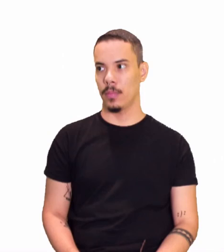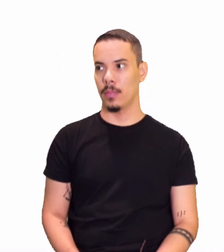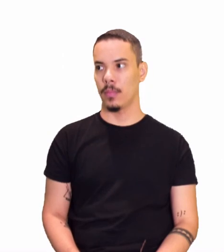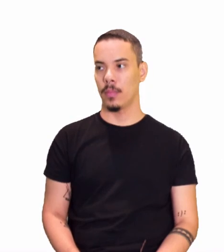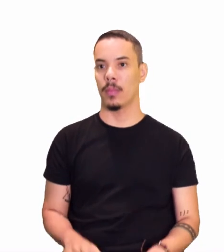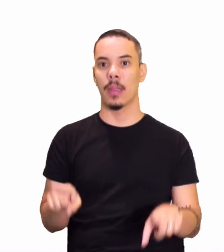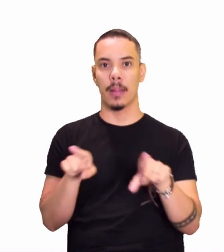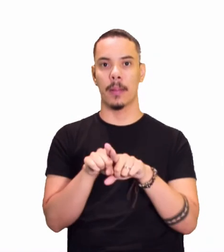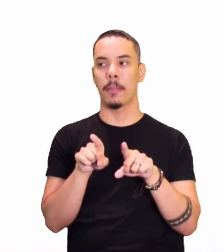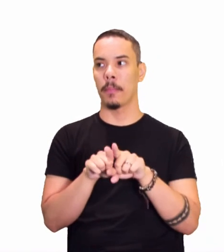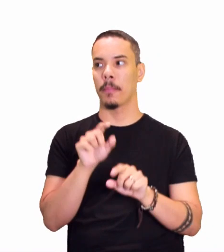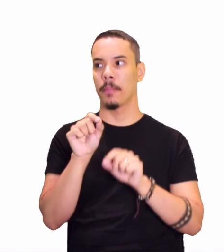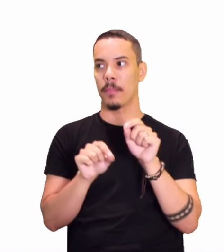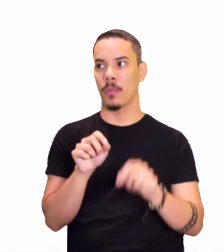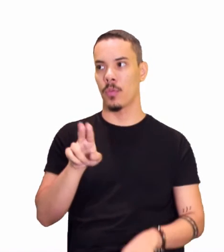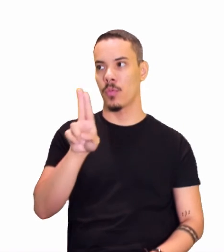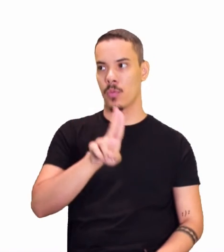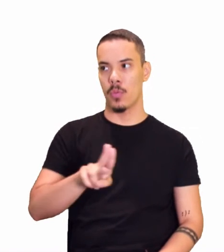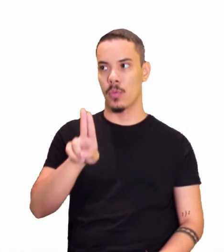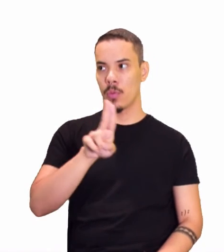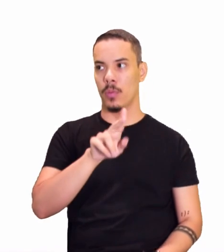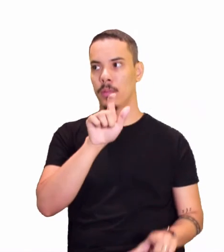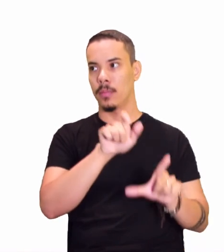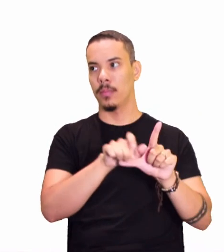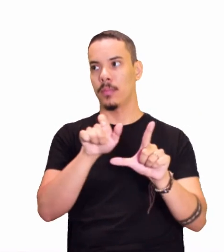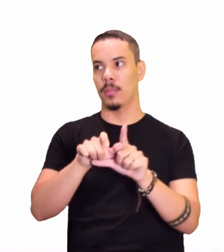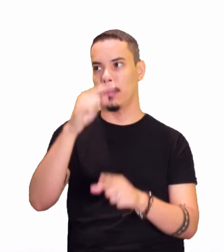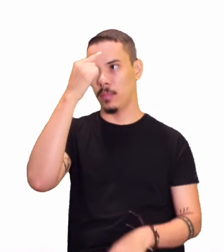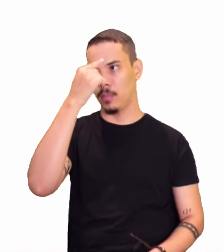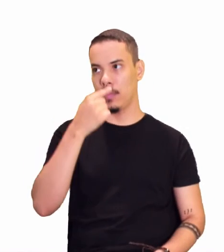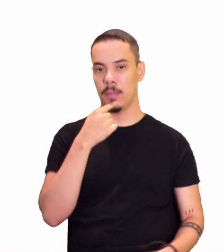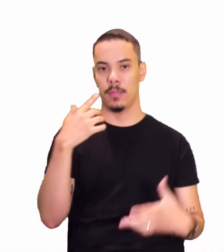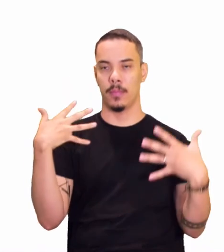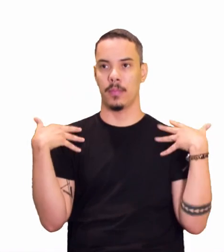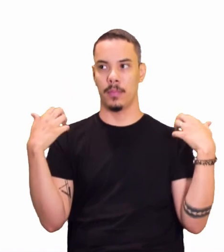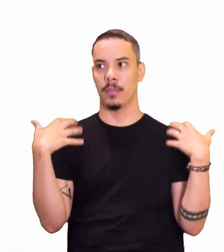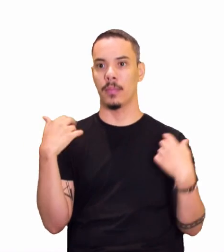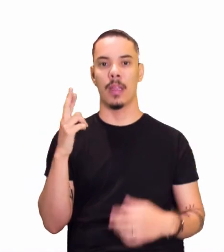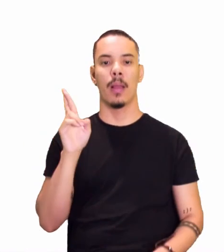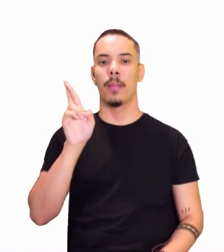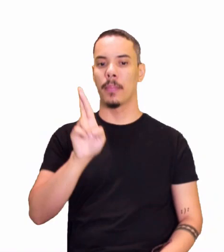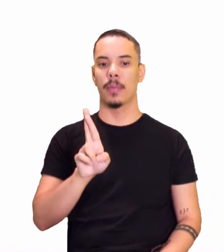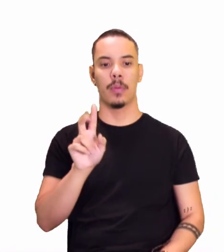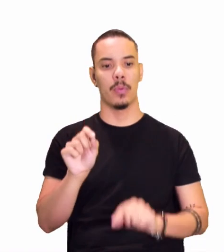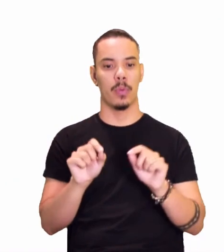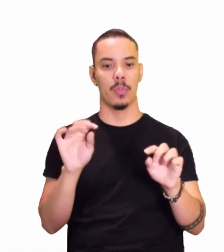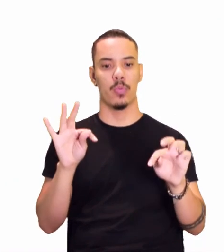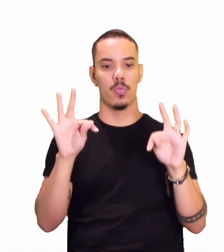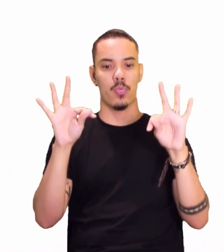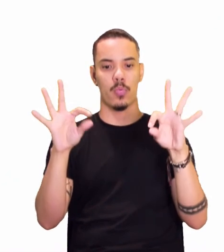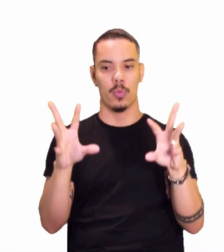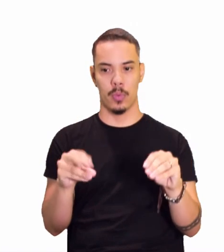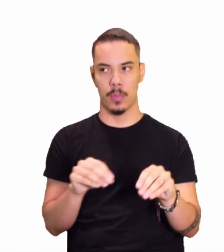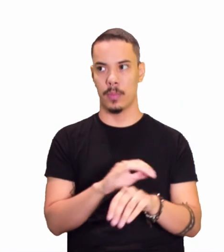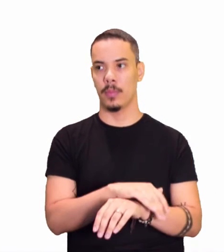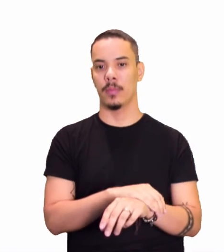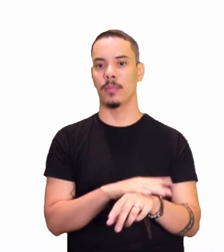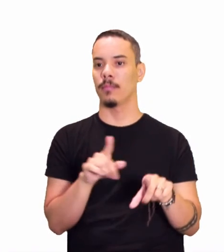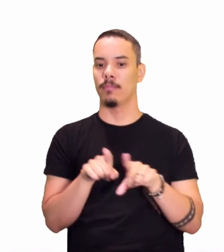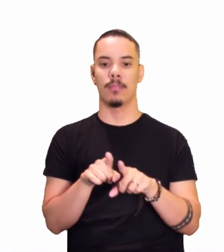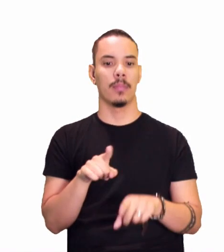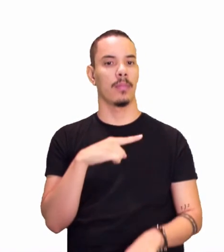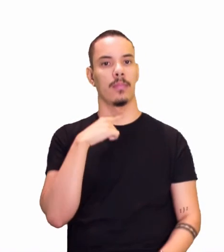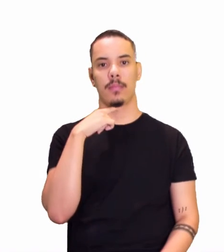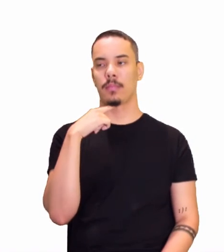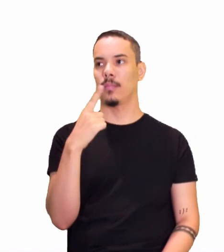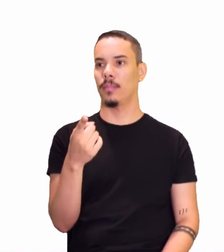também, olha só, uso de personagens alegóricas, né? Para representar o quê? Todo mundo e